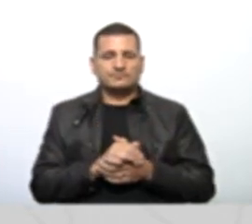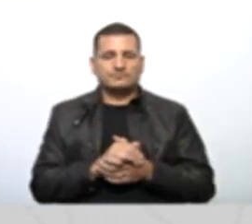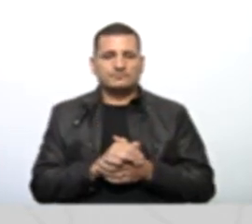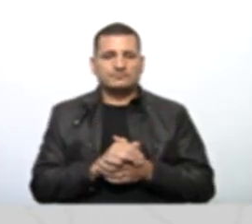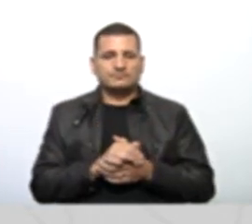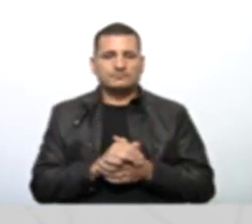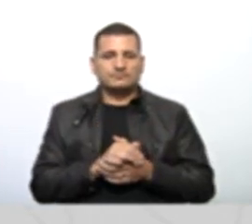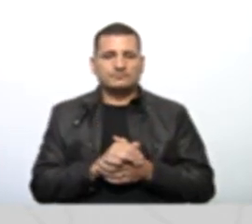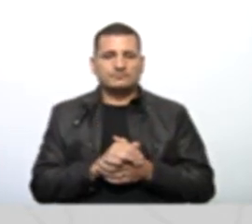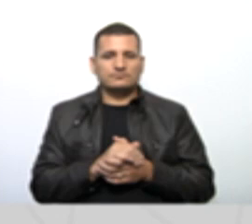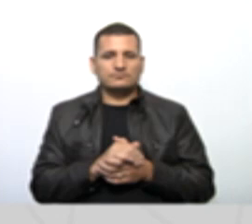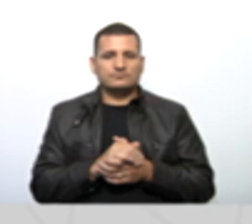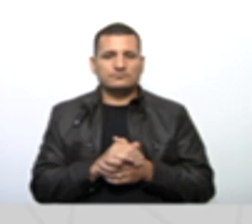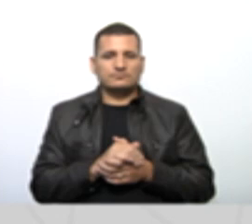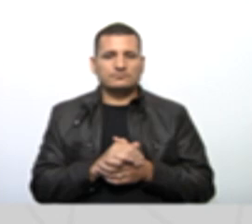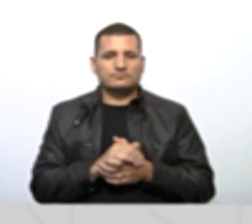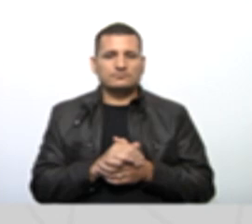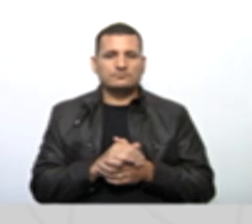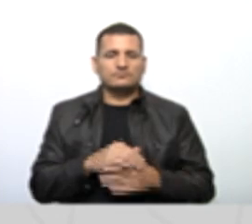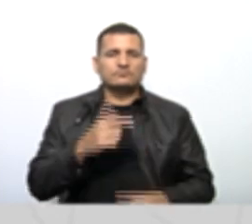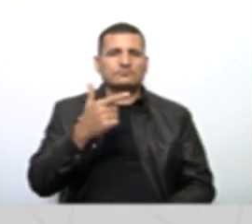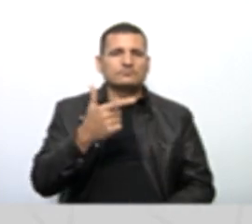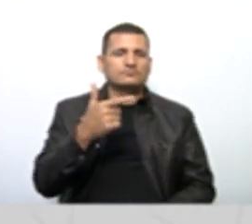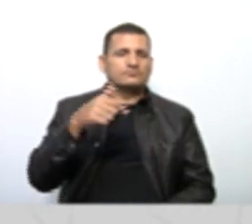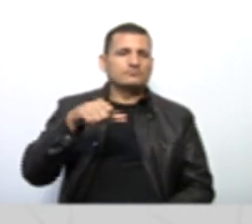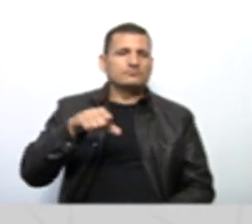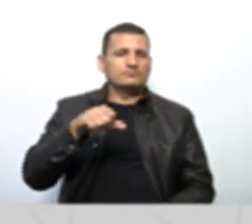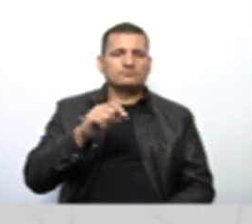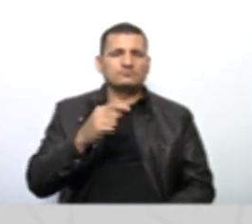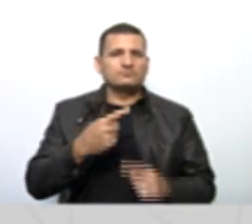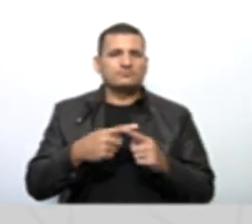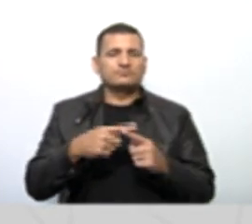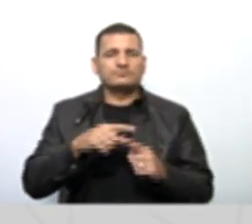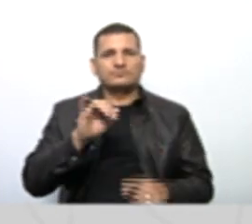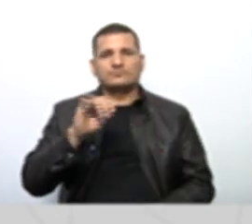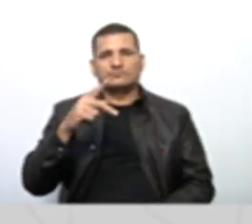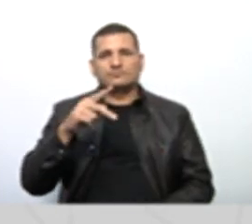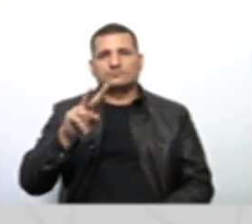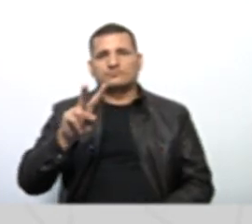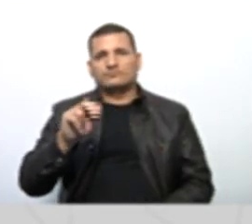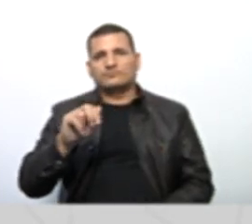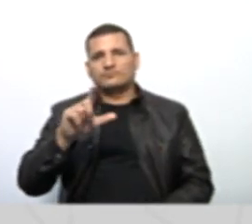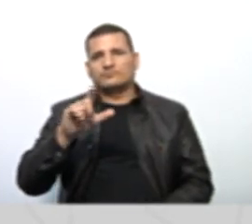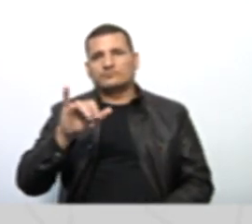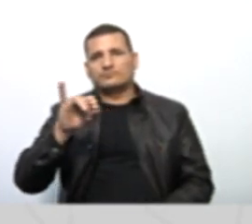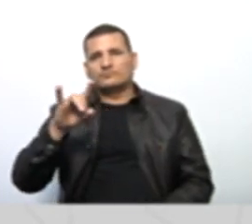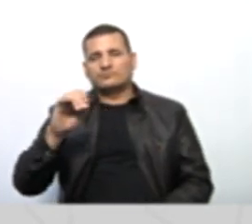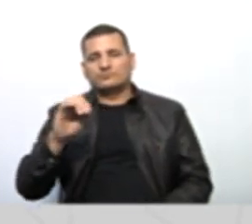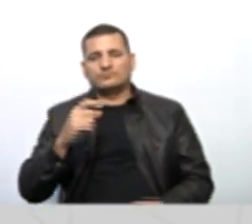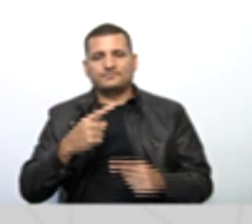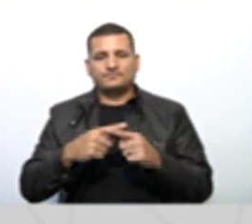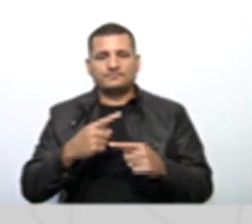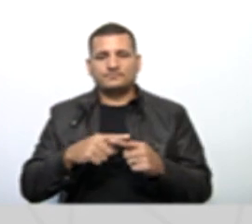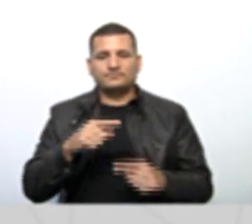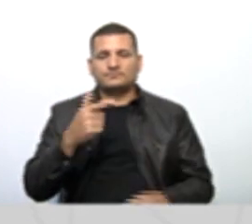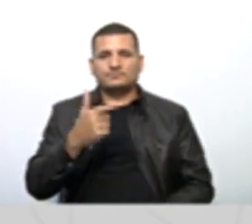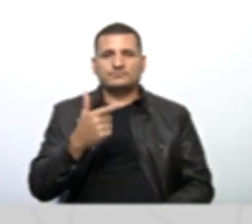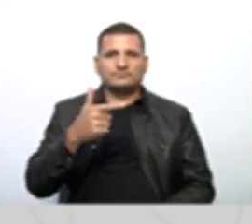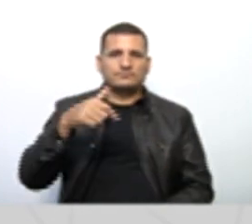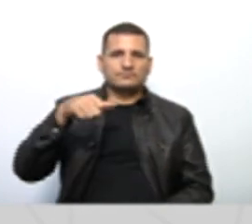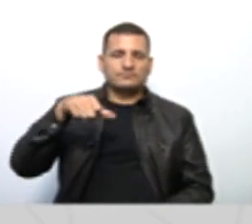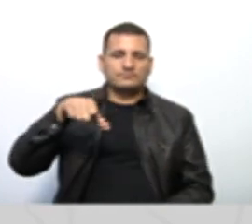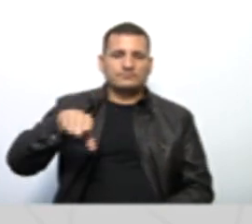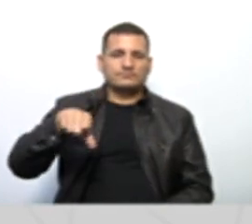porque a pré sp válido aqui o ip válido porque nós não estamos utilizando ou 29 que que é o nosso